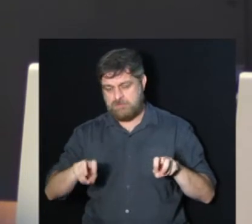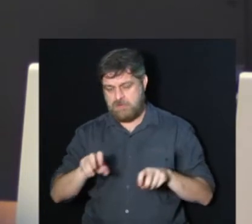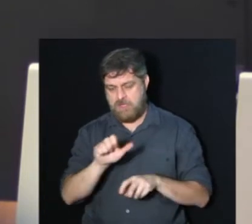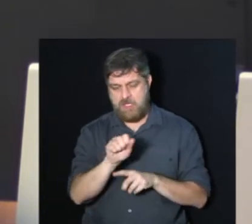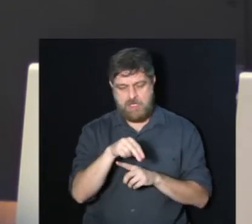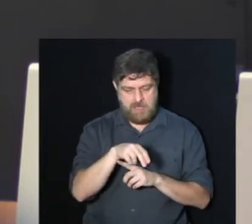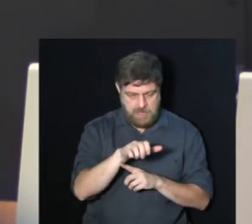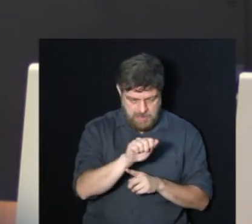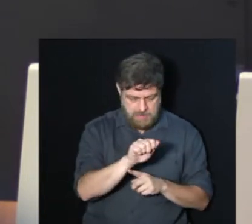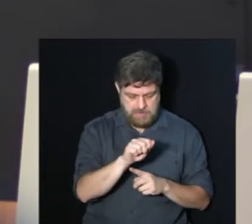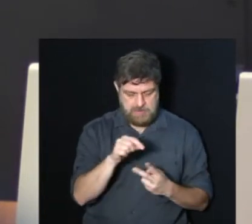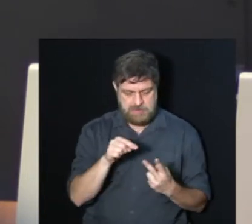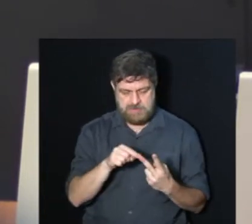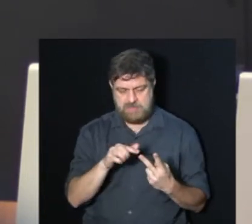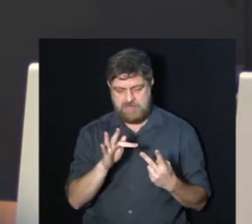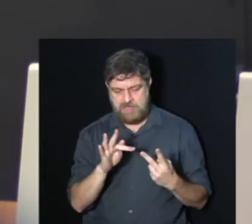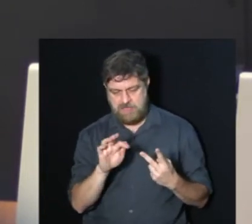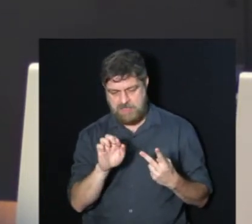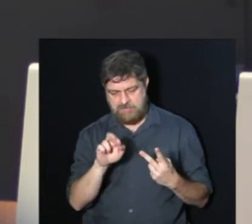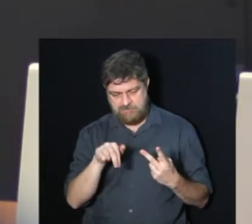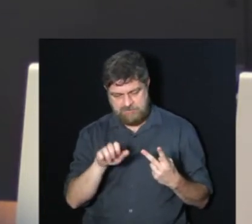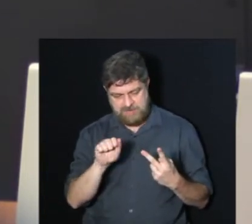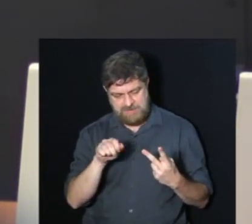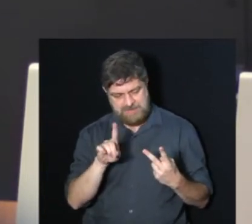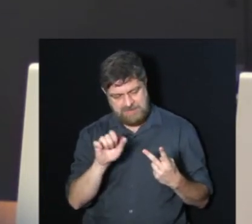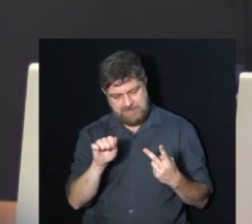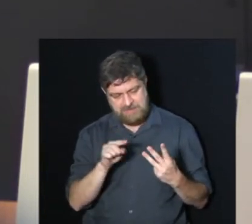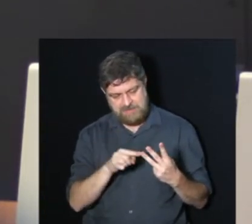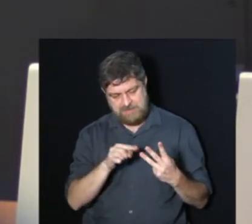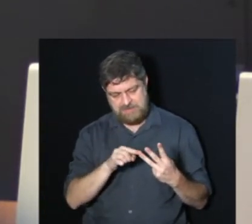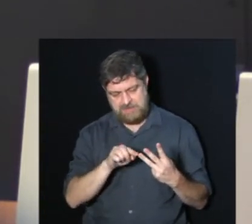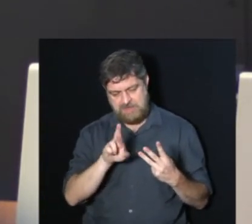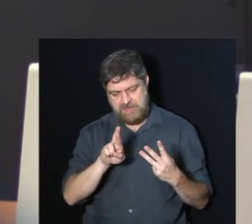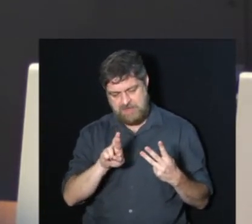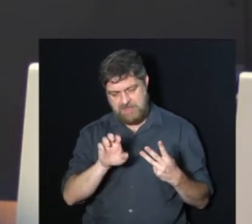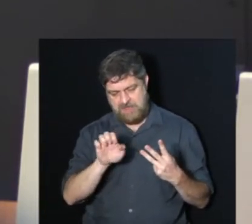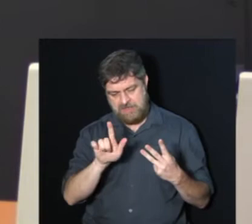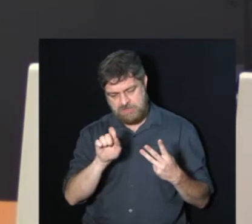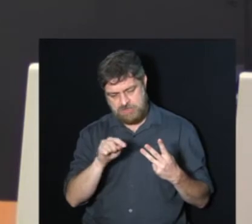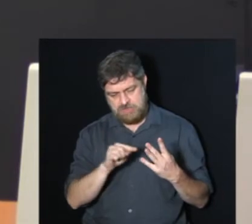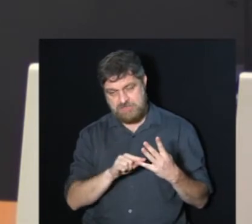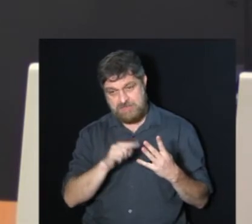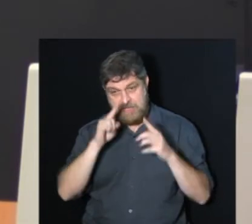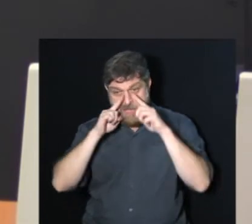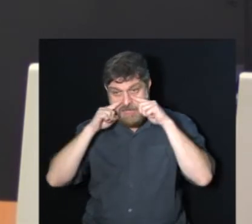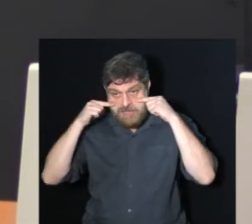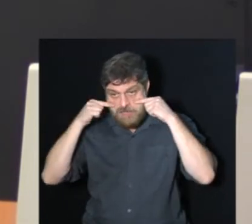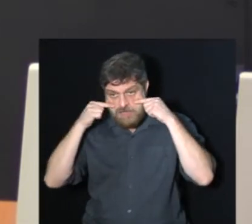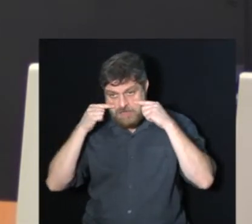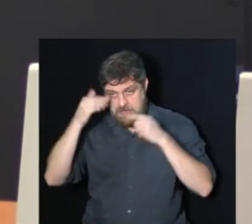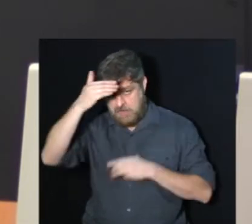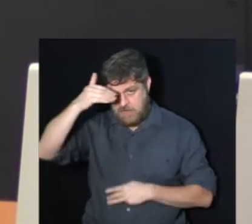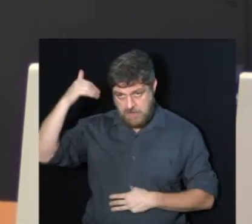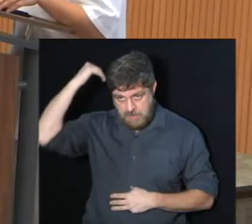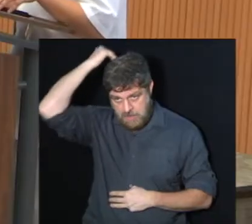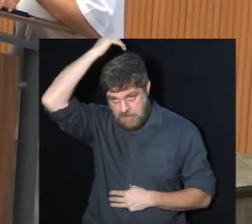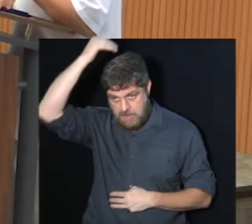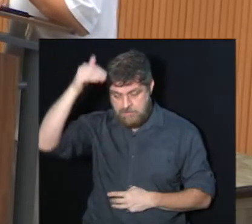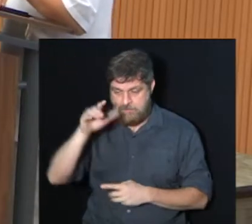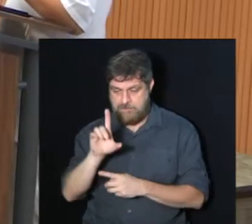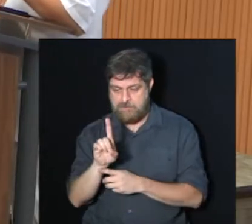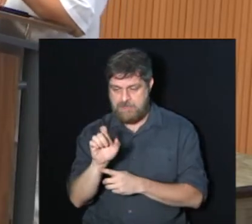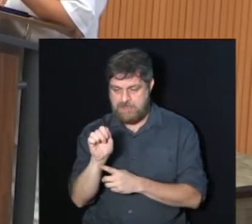Carolina, Fernanda, Maria Regina, Cacique Eva, Mãe Dango. Cumprimento a Mariana,